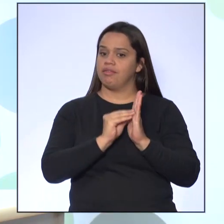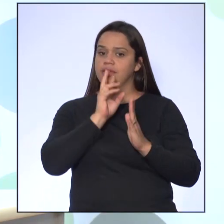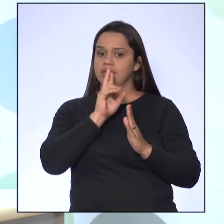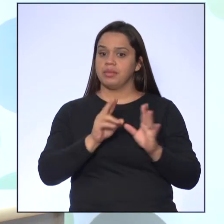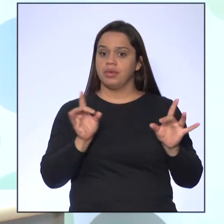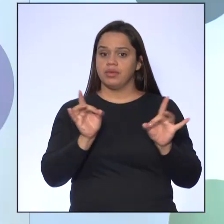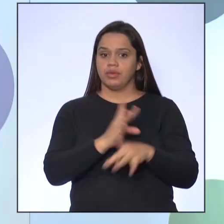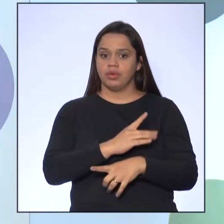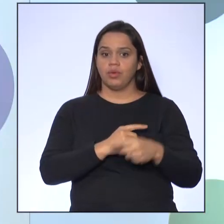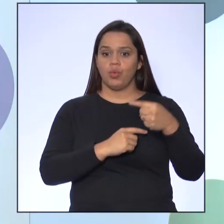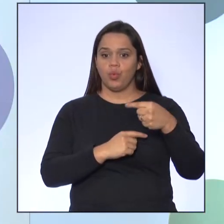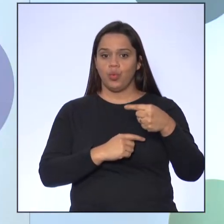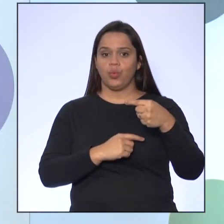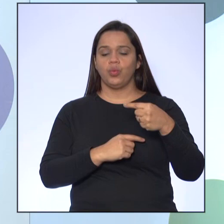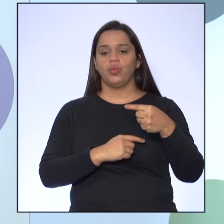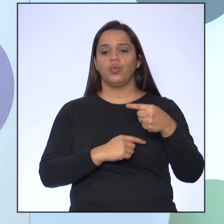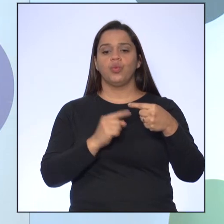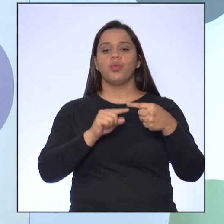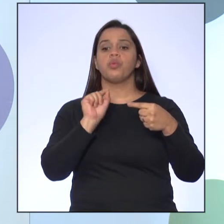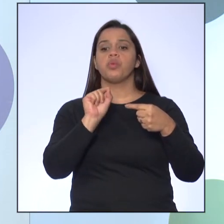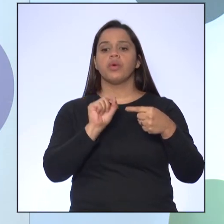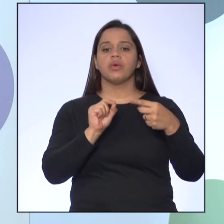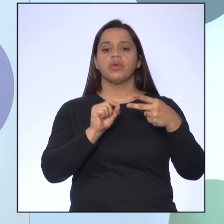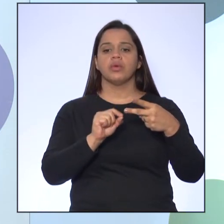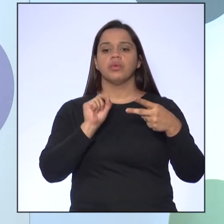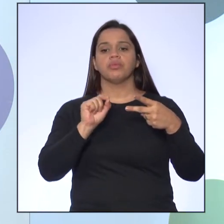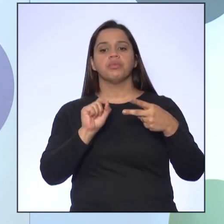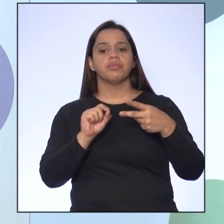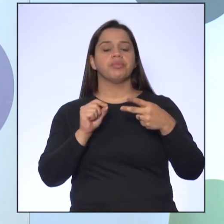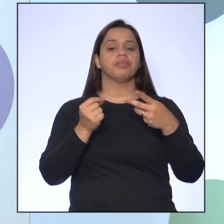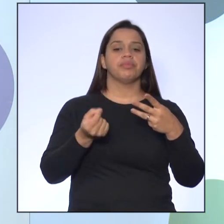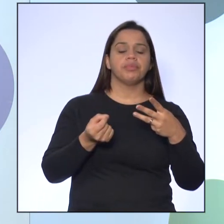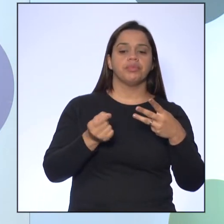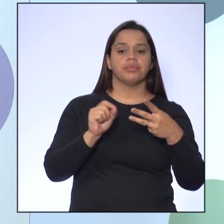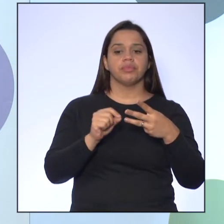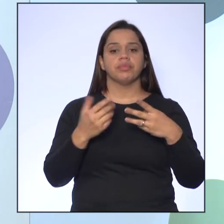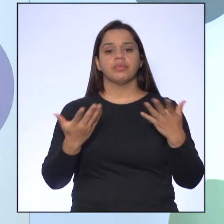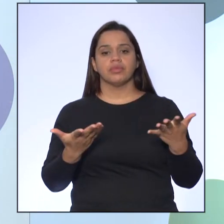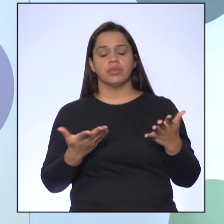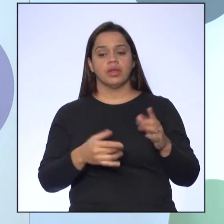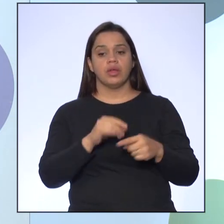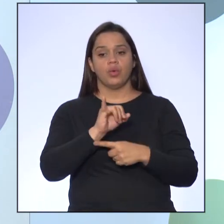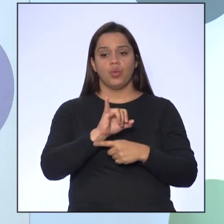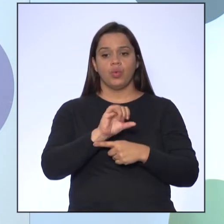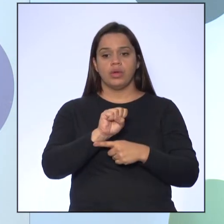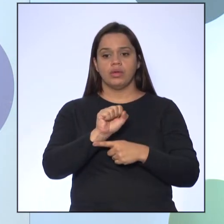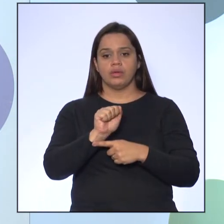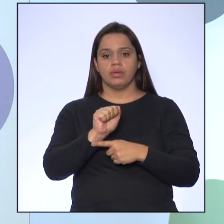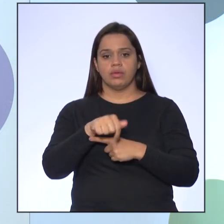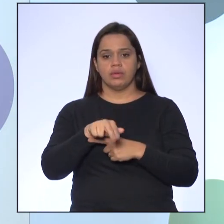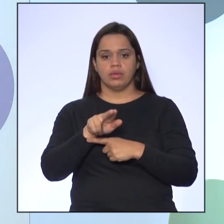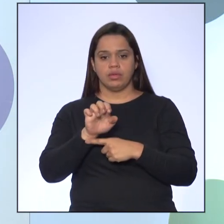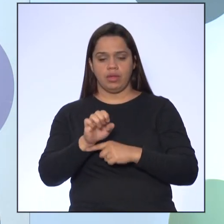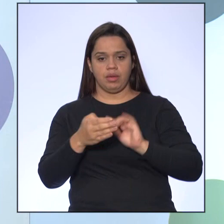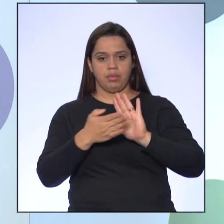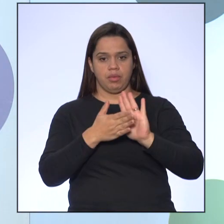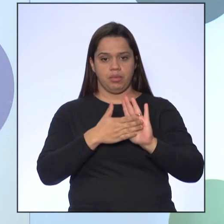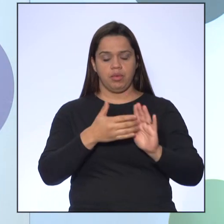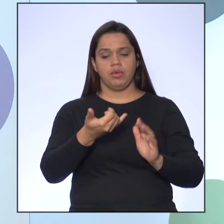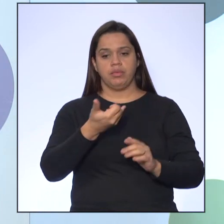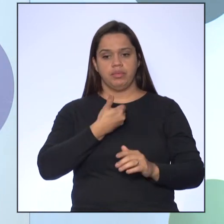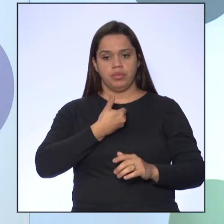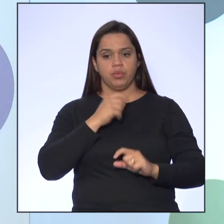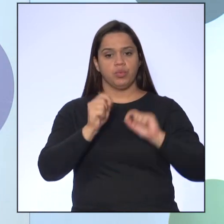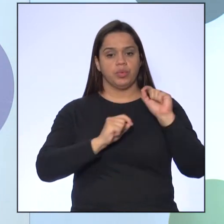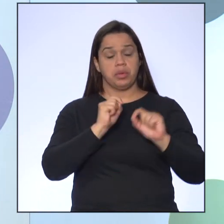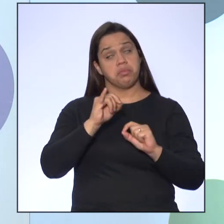Do um, qual seria, dois, qual que seria. O Isaac propôs para mim, não sei se seria bacana, eu acredito